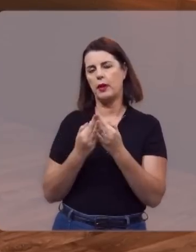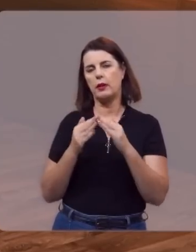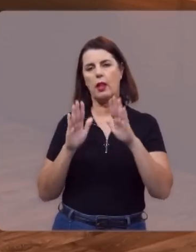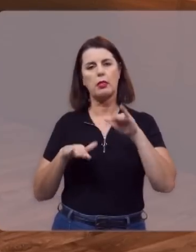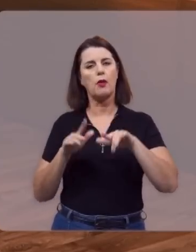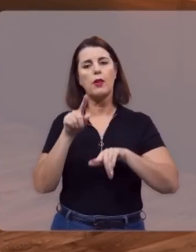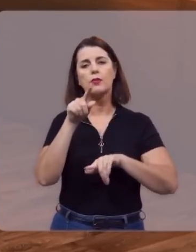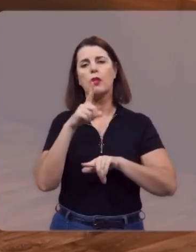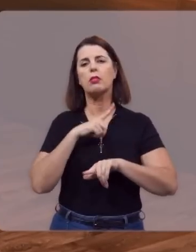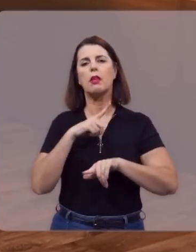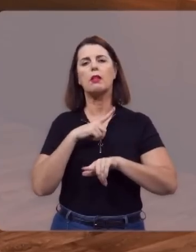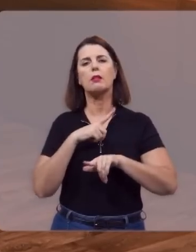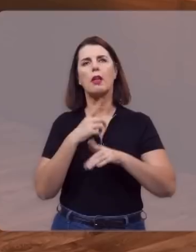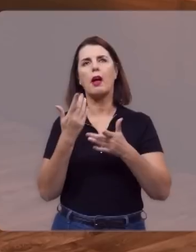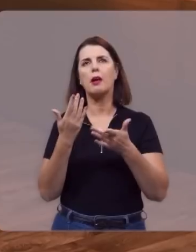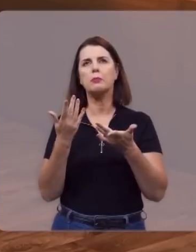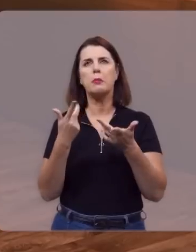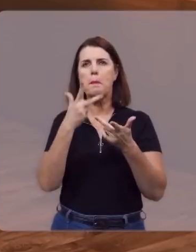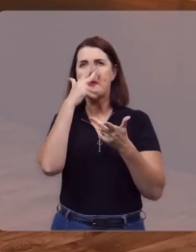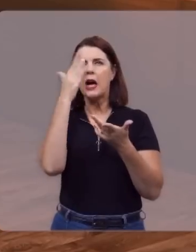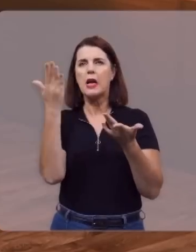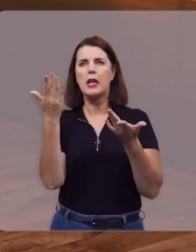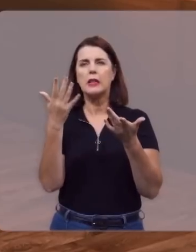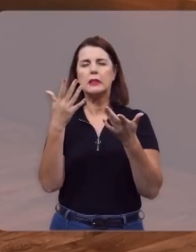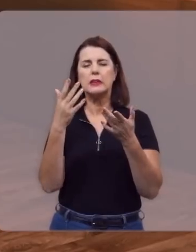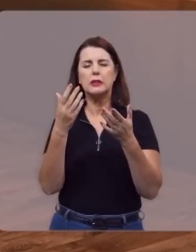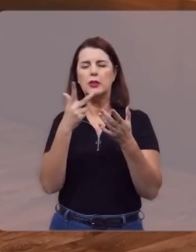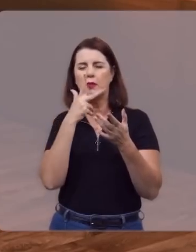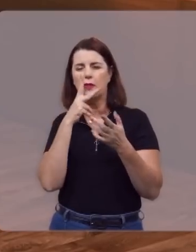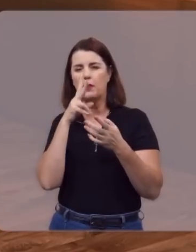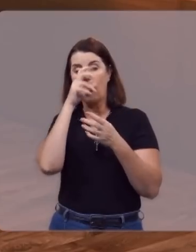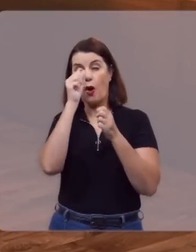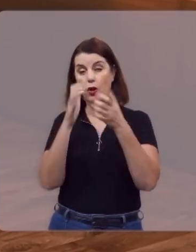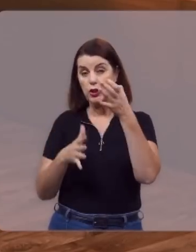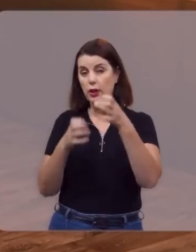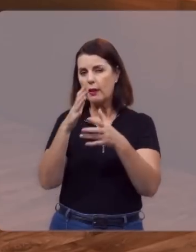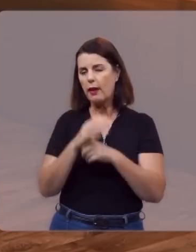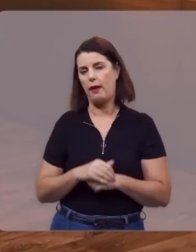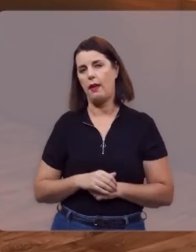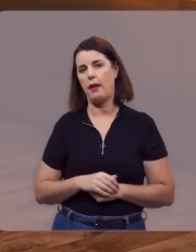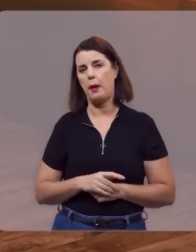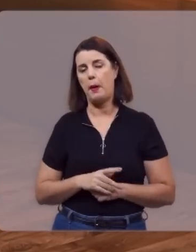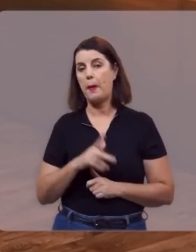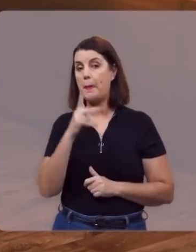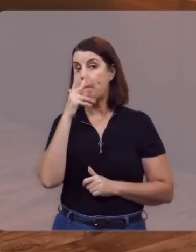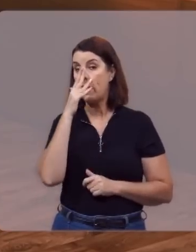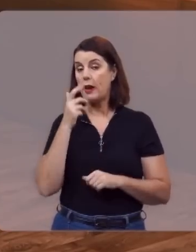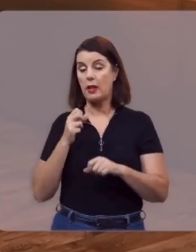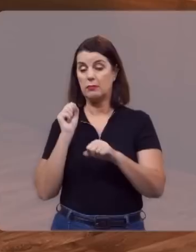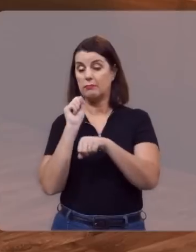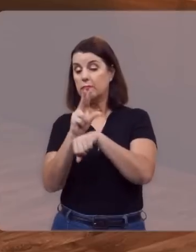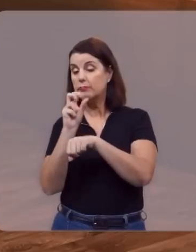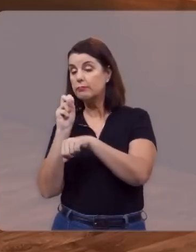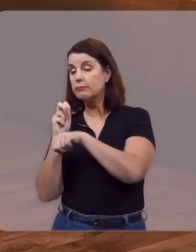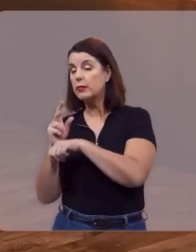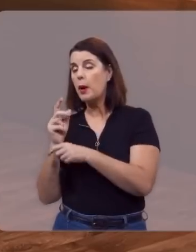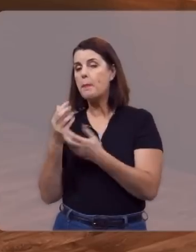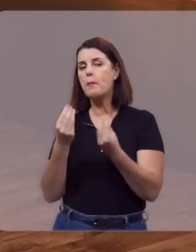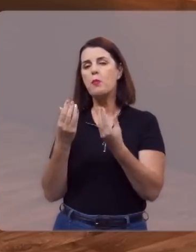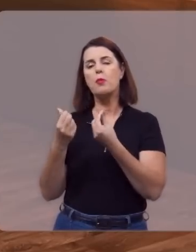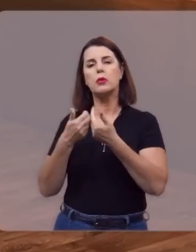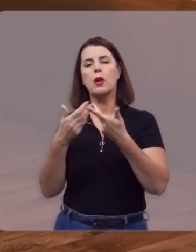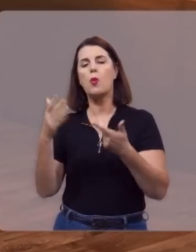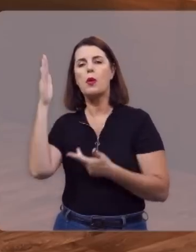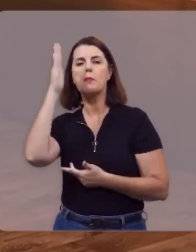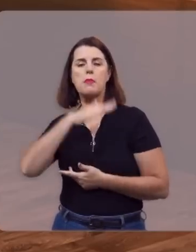você está no epicentro desta guerra. Talvez você está sendo atingido por muitos